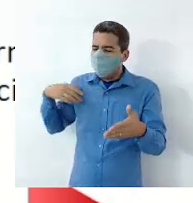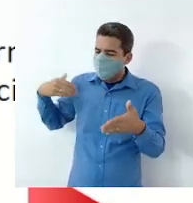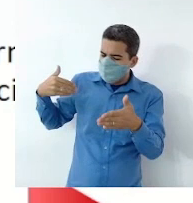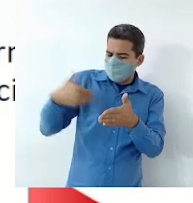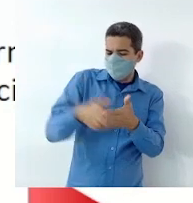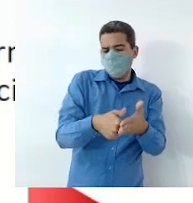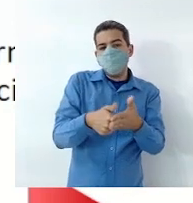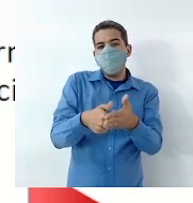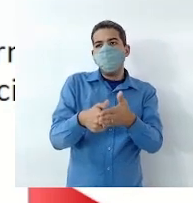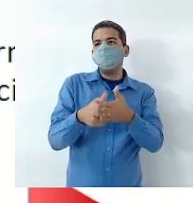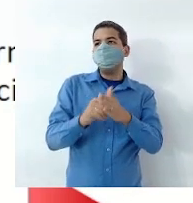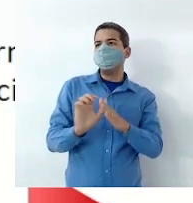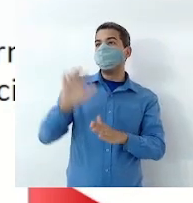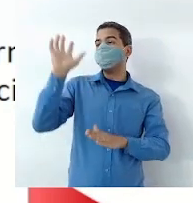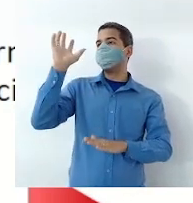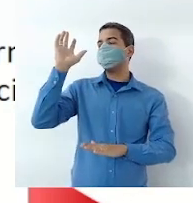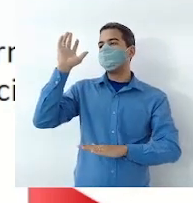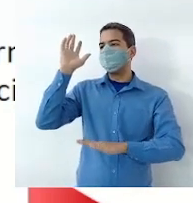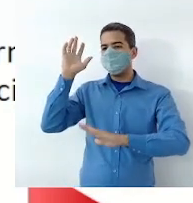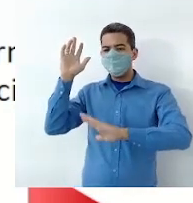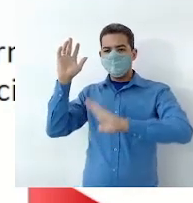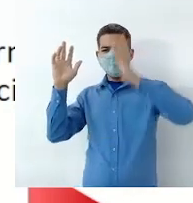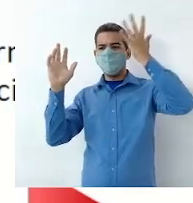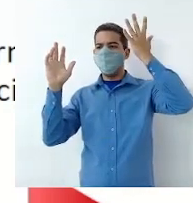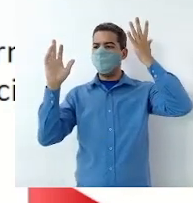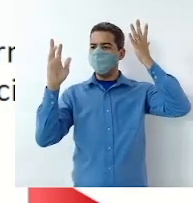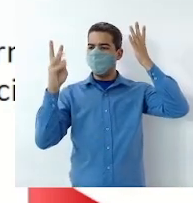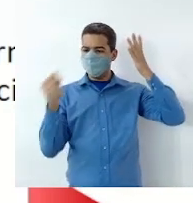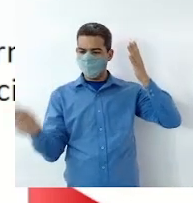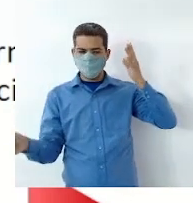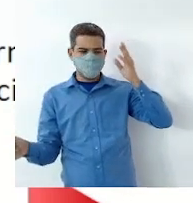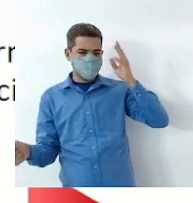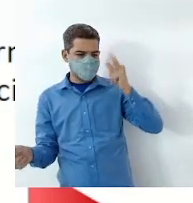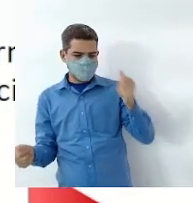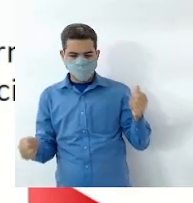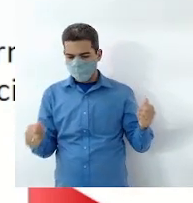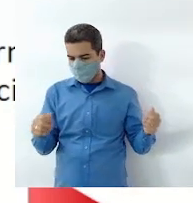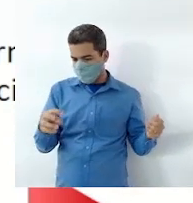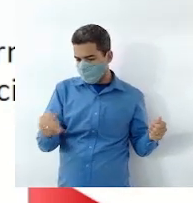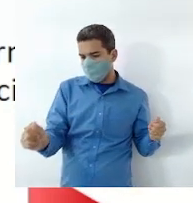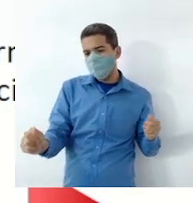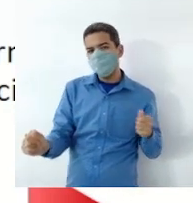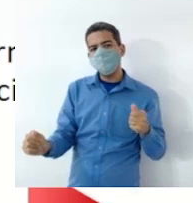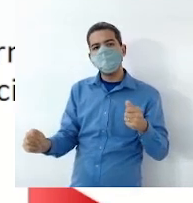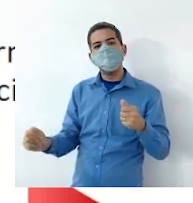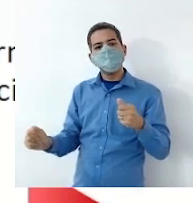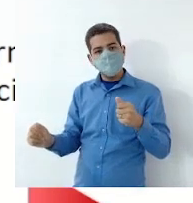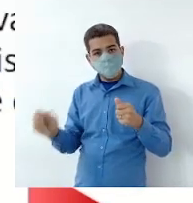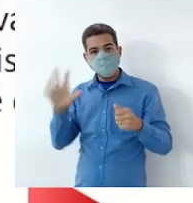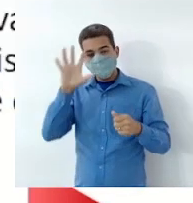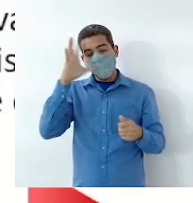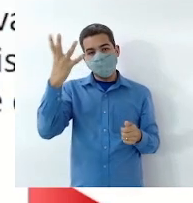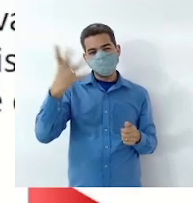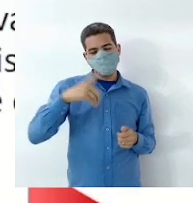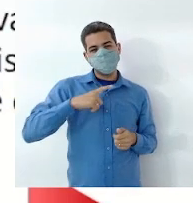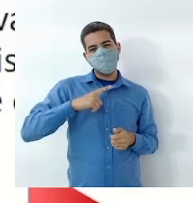dos acontecimentos, os conflitos vão sendo desenvolvidos e resolvidos,